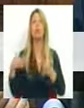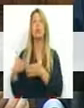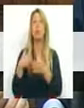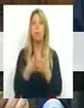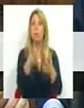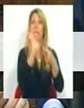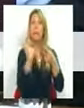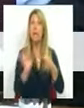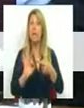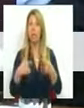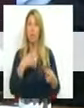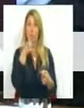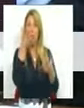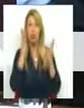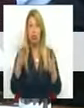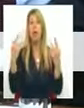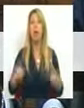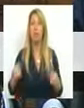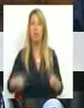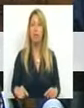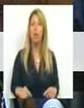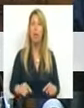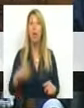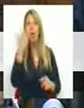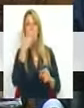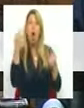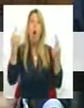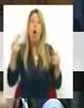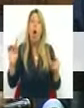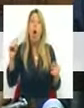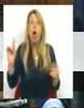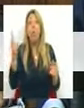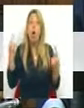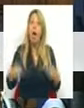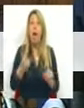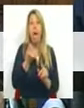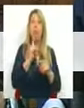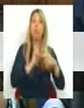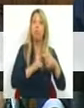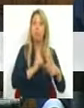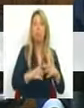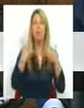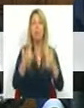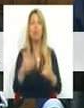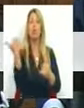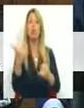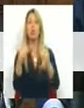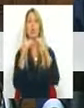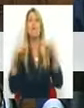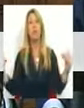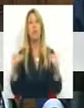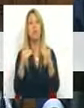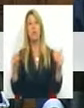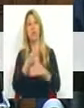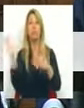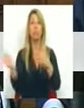Tinha as características que referi, e que, caso houvesse o preço positivo, então se passaria para uma segunda fase, em que se passaria para a fase de